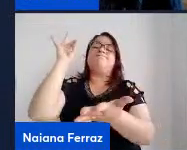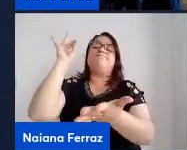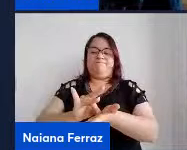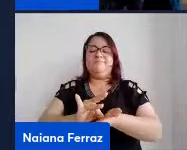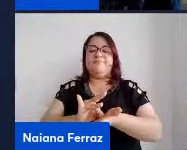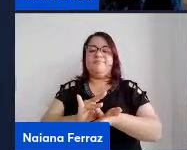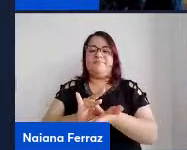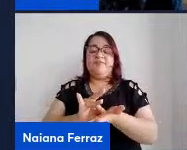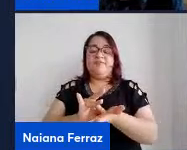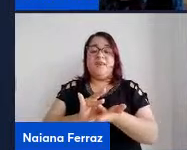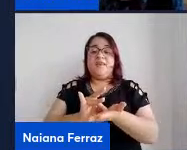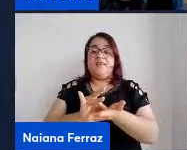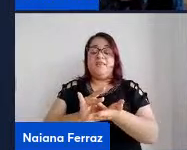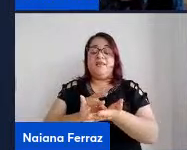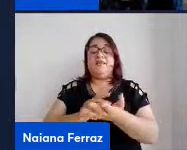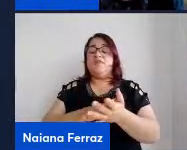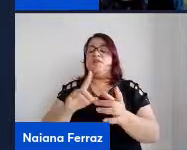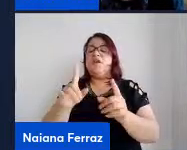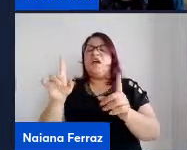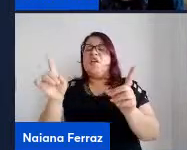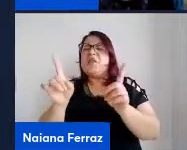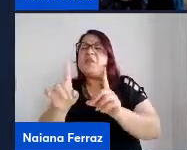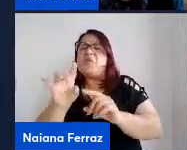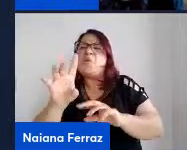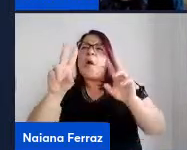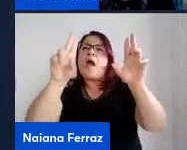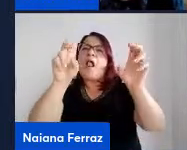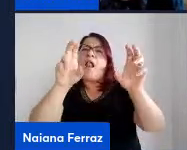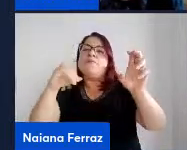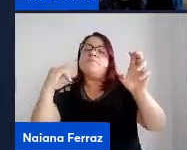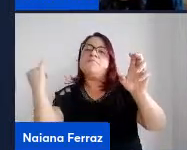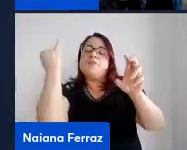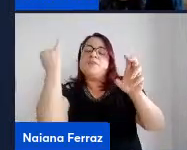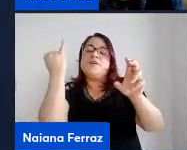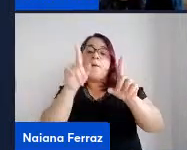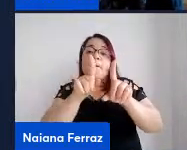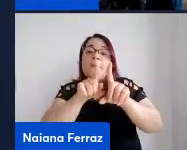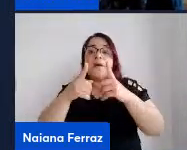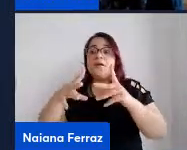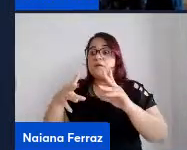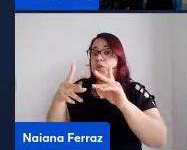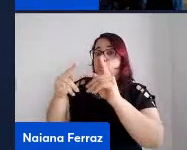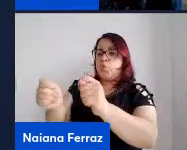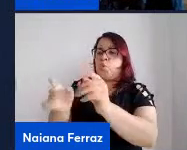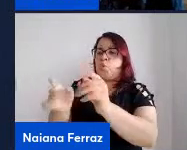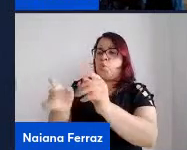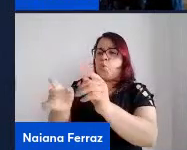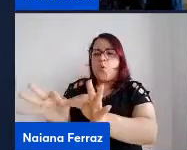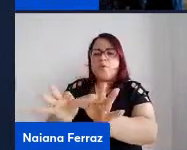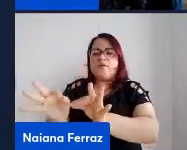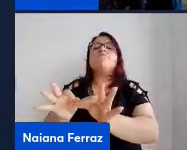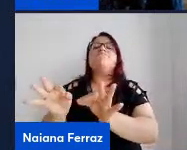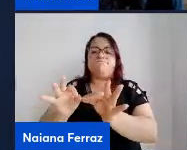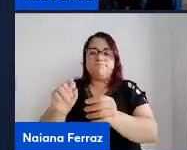pela importância da temática, mas por toda essa organização e